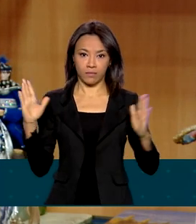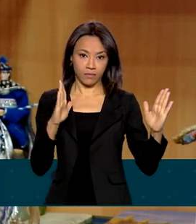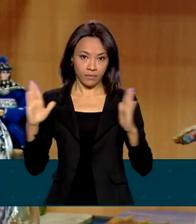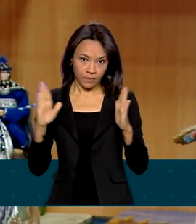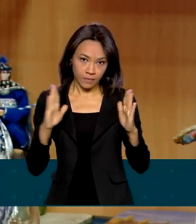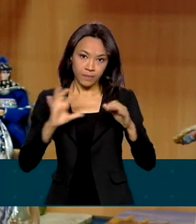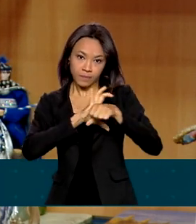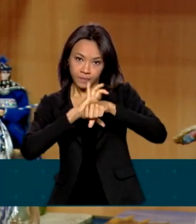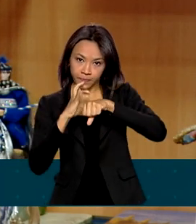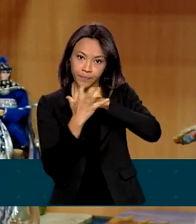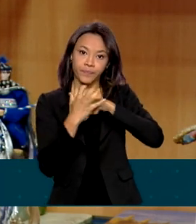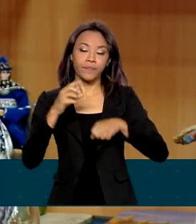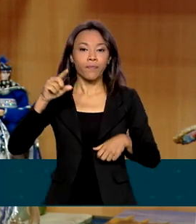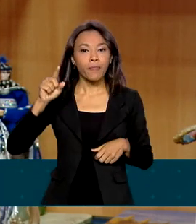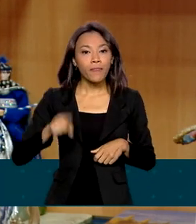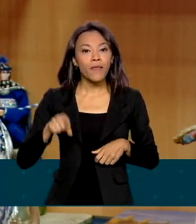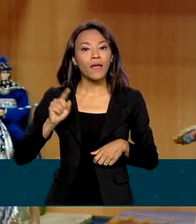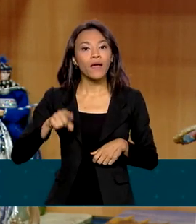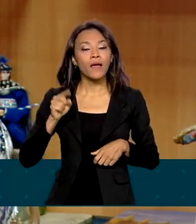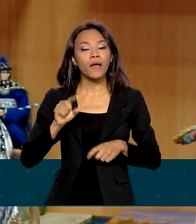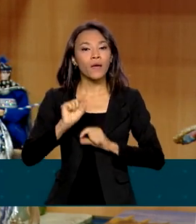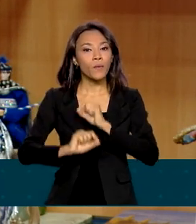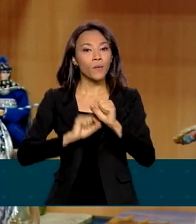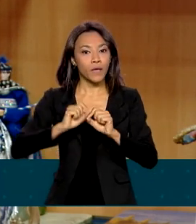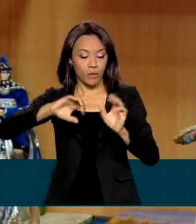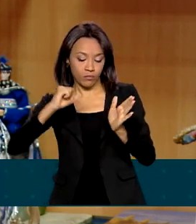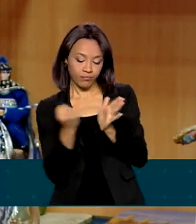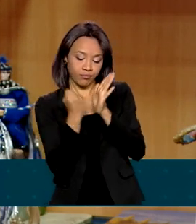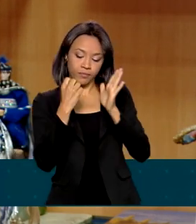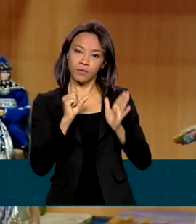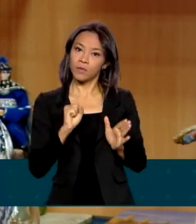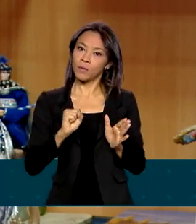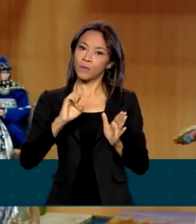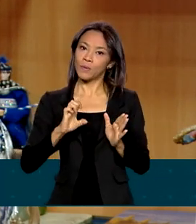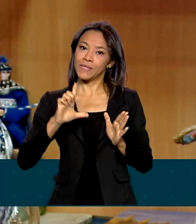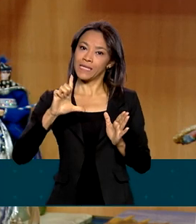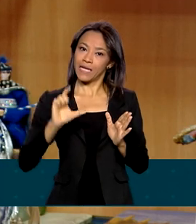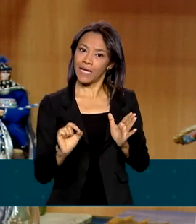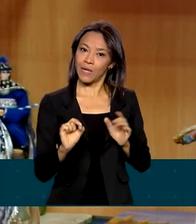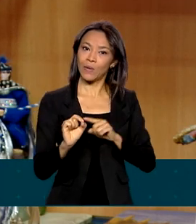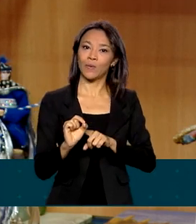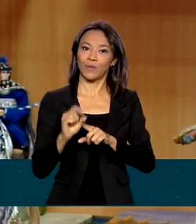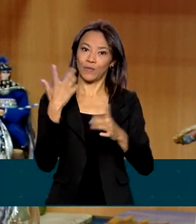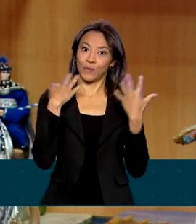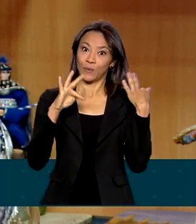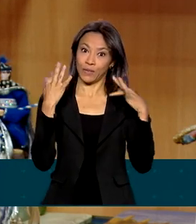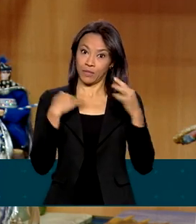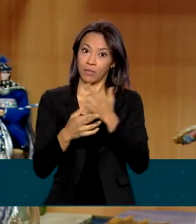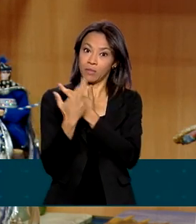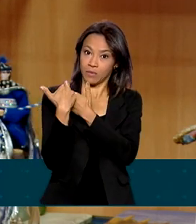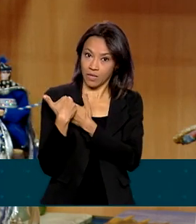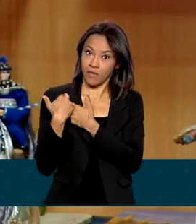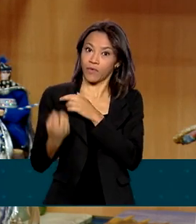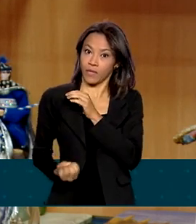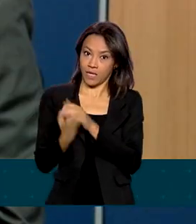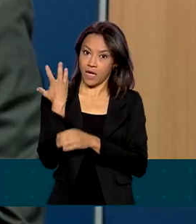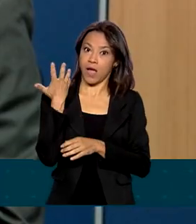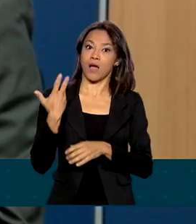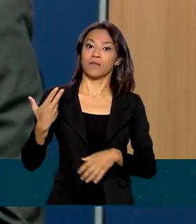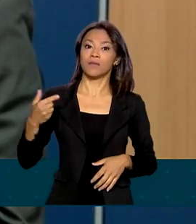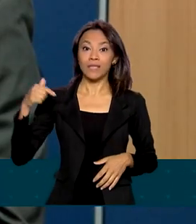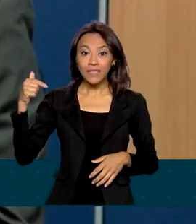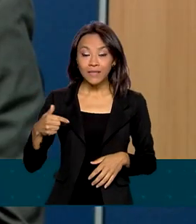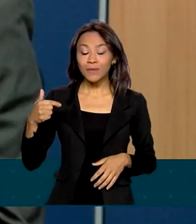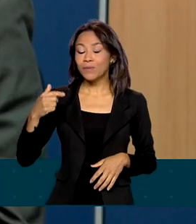Foi O selo turismo responsável é Os Protocolos de segurança que foi estipulado pelo Ministério do Turismo mesmo mudou